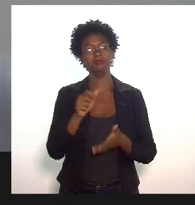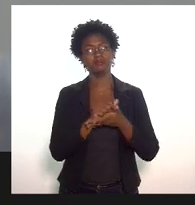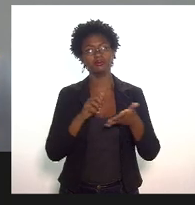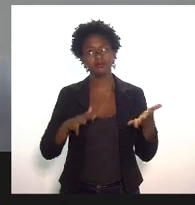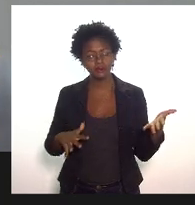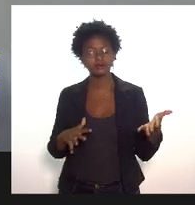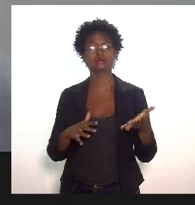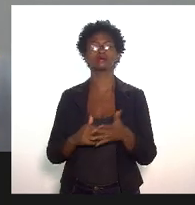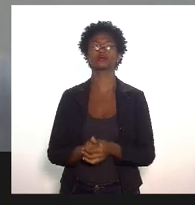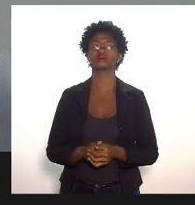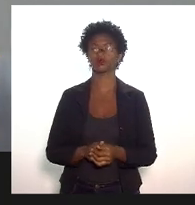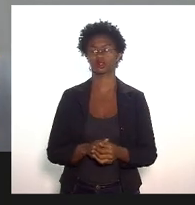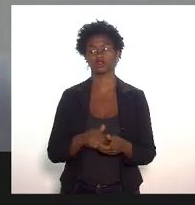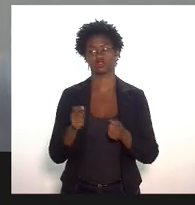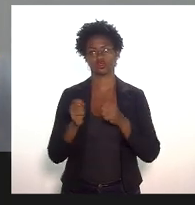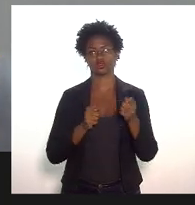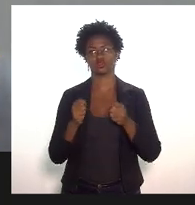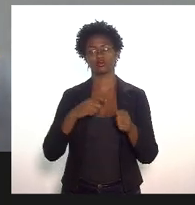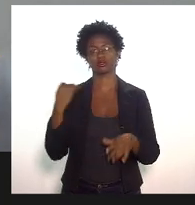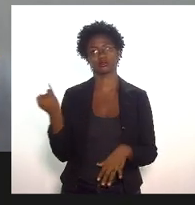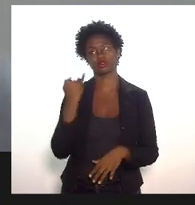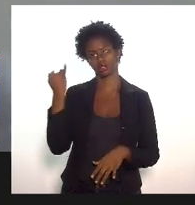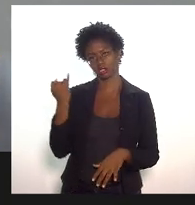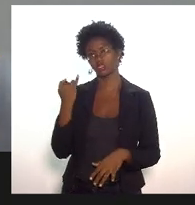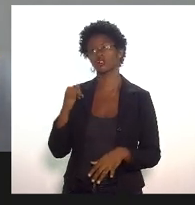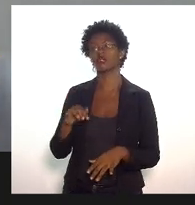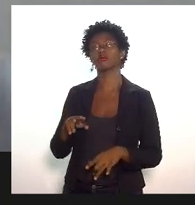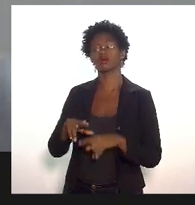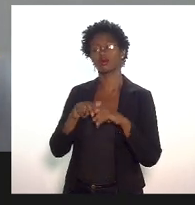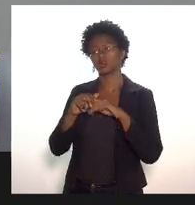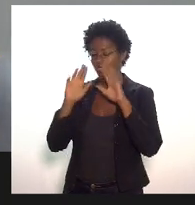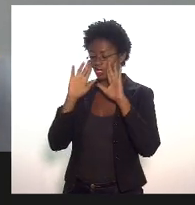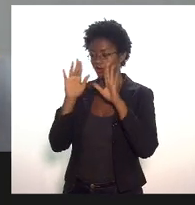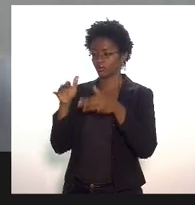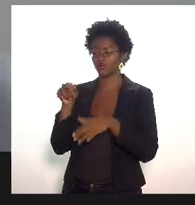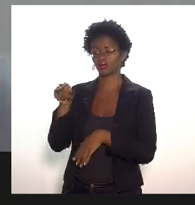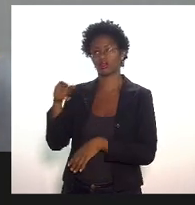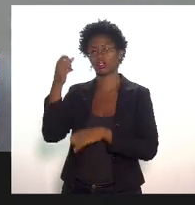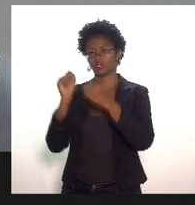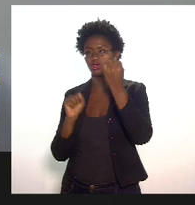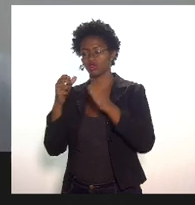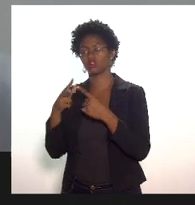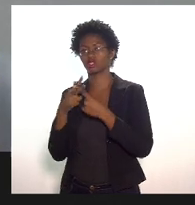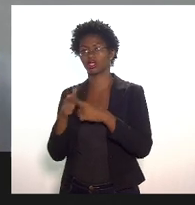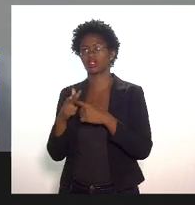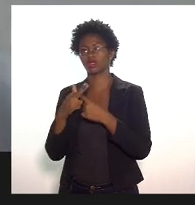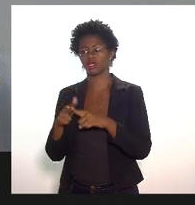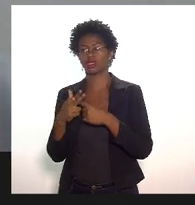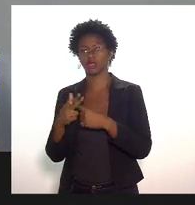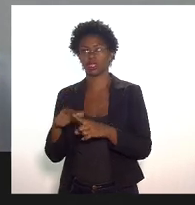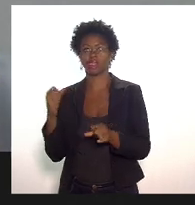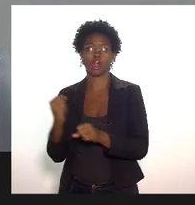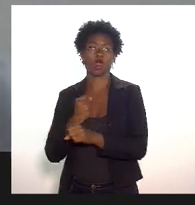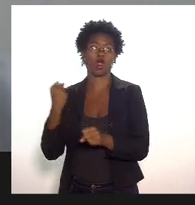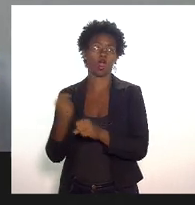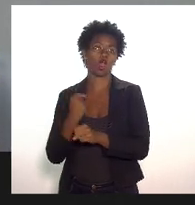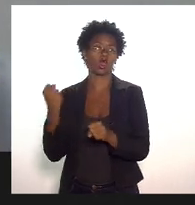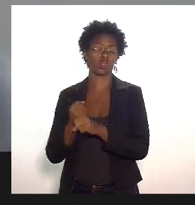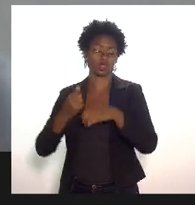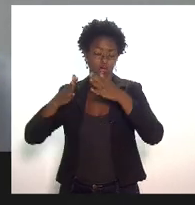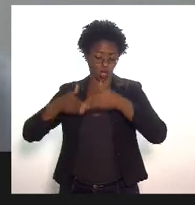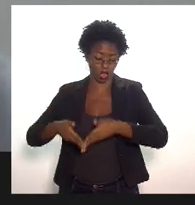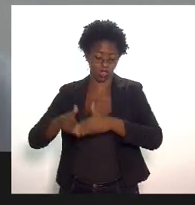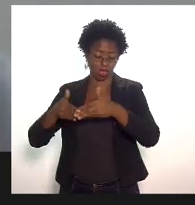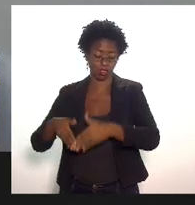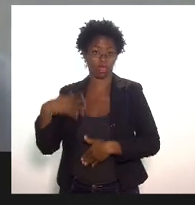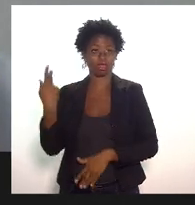cabotagem, consequentemente voltado para a indústria de reparo e construção naval no nosso